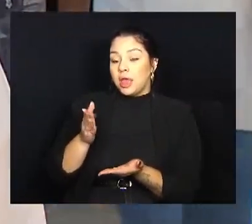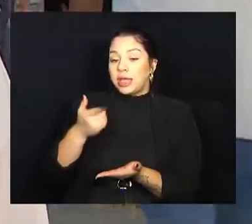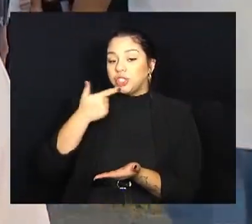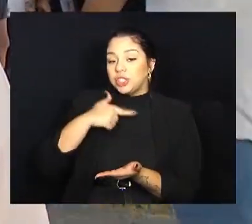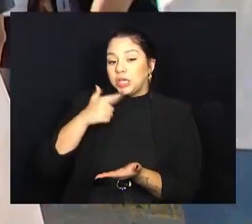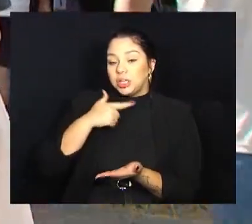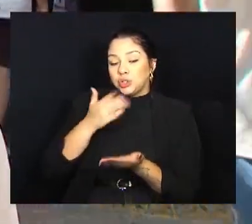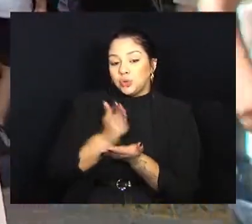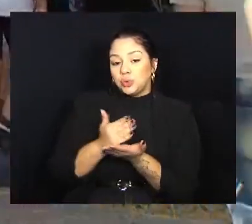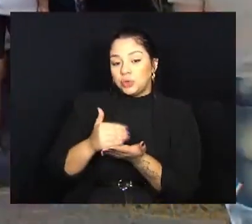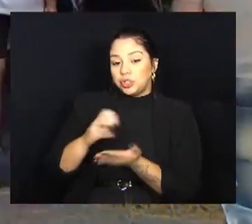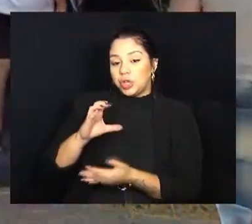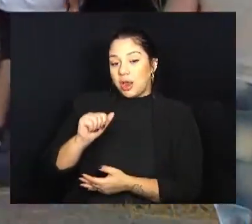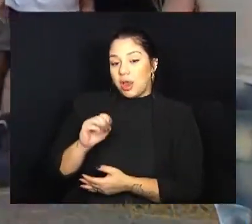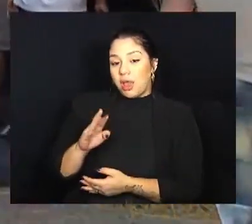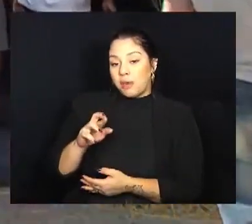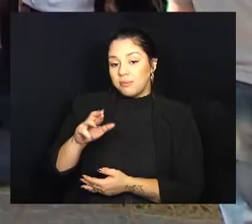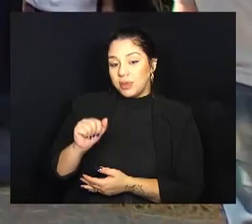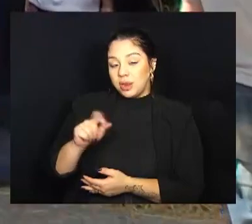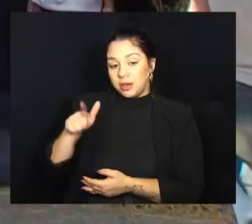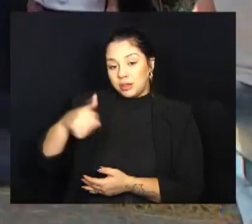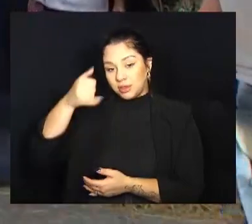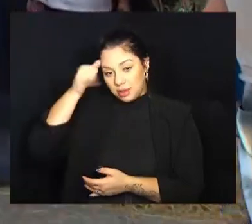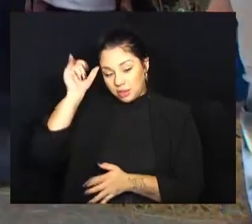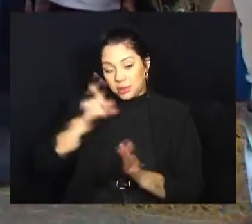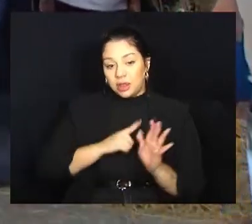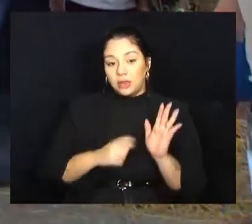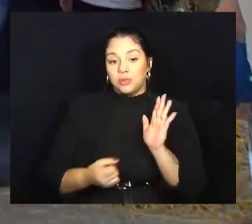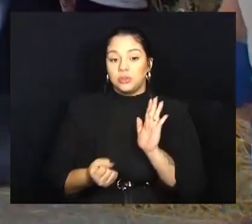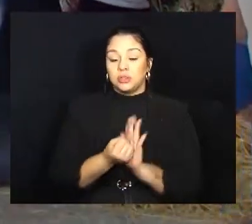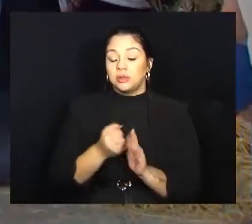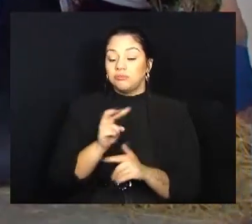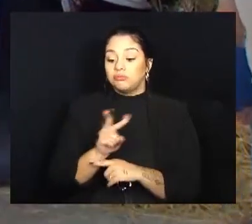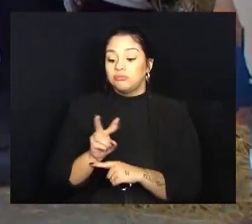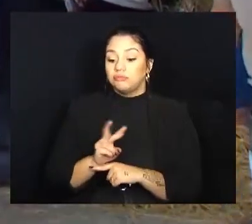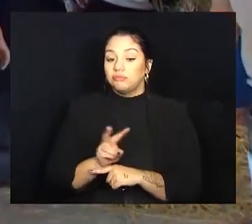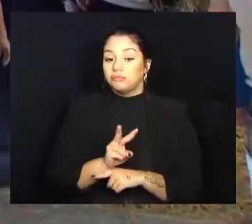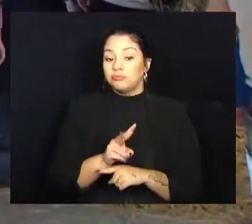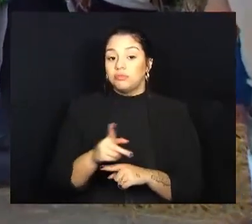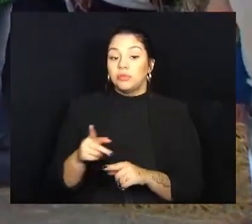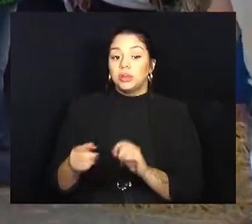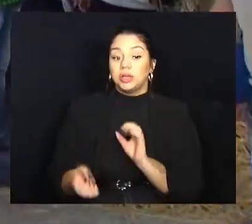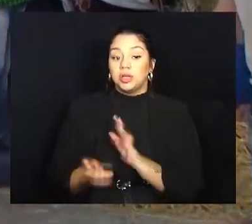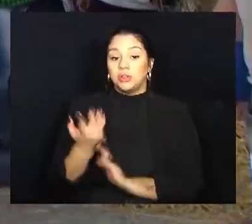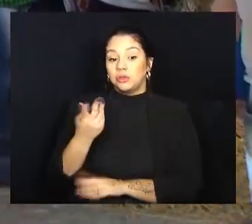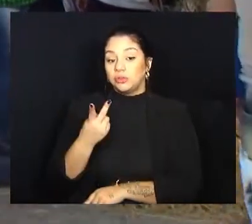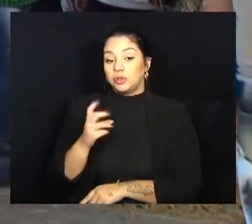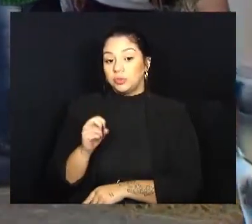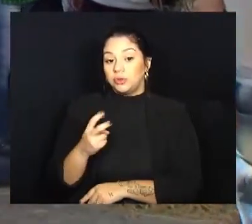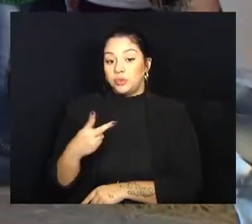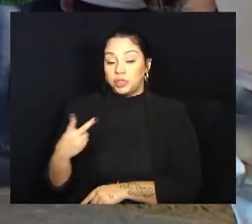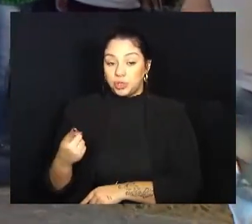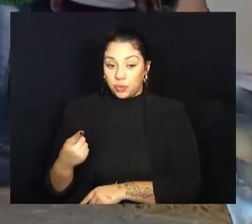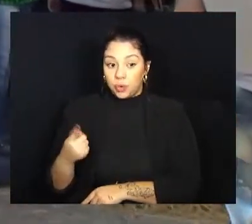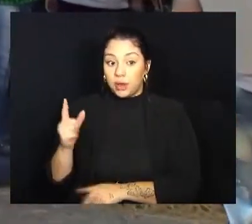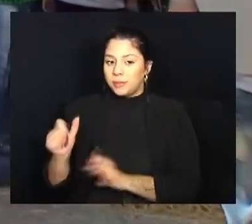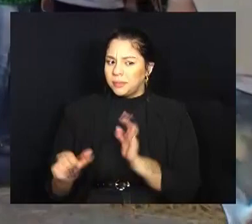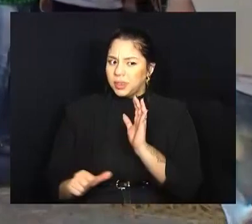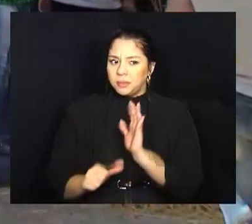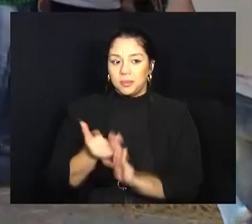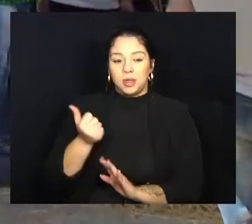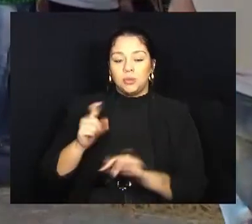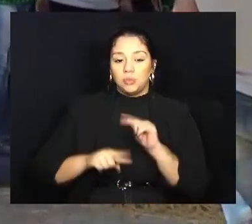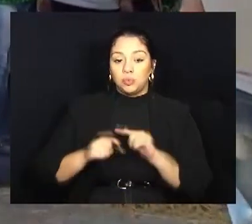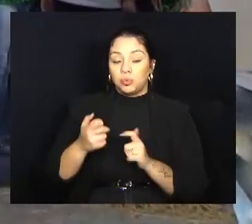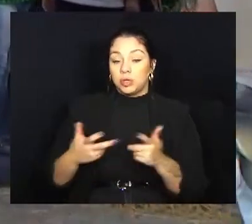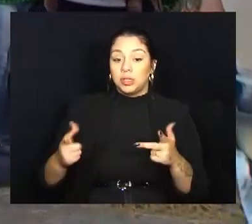bacana. Ele tem o selo de inspeção municipal, que é um selo que foi criado em 2021. Foi um dos primeiros produtores